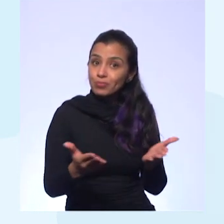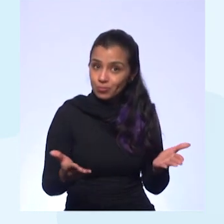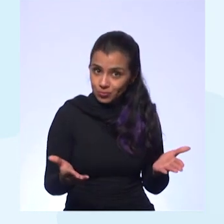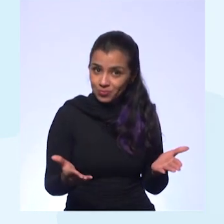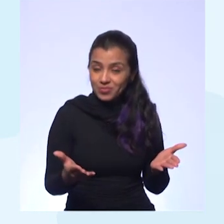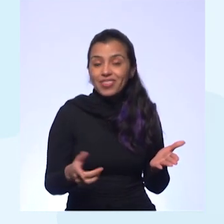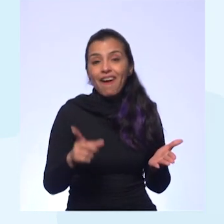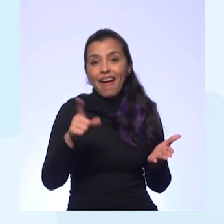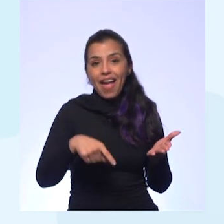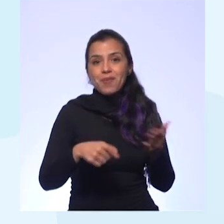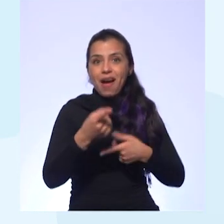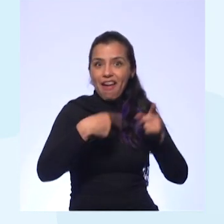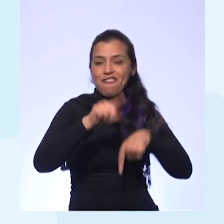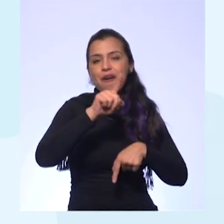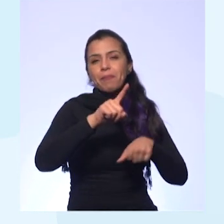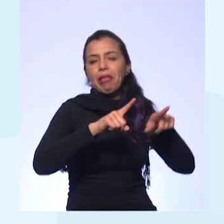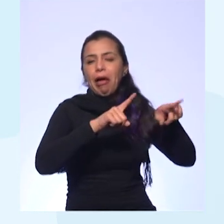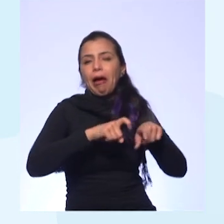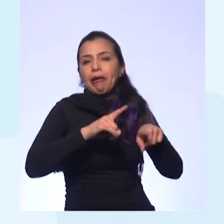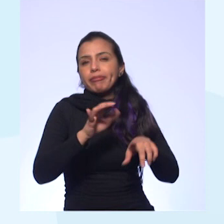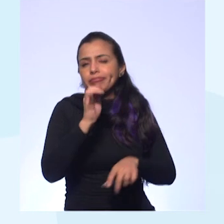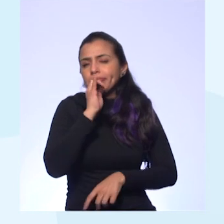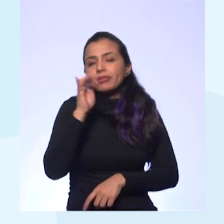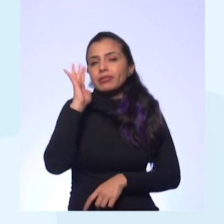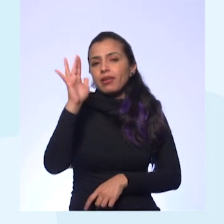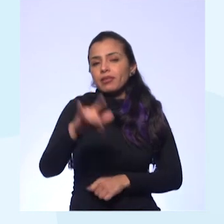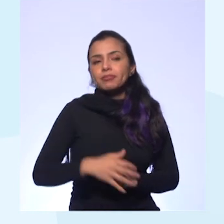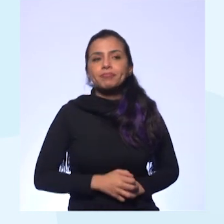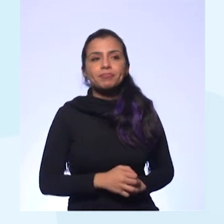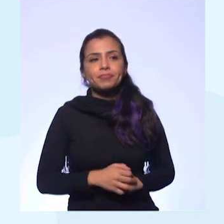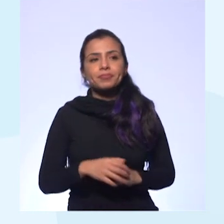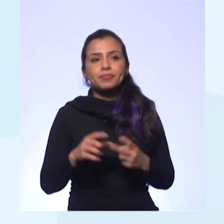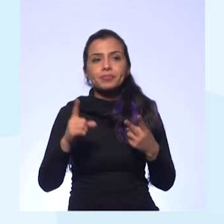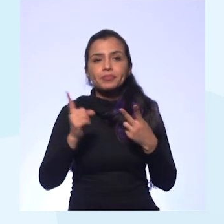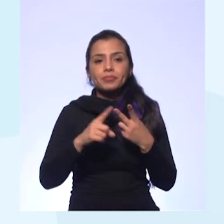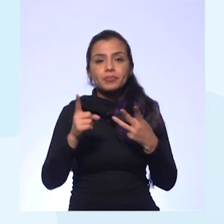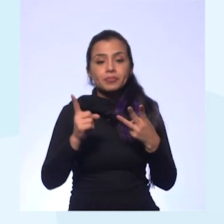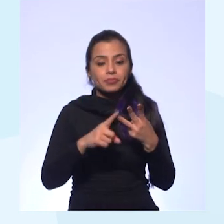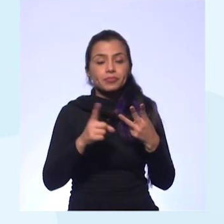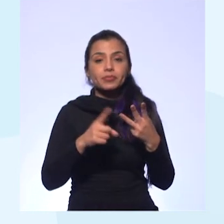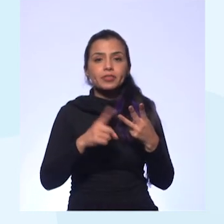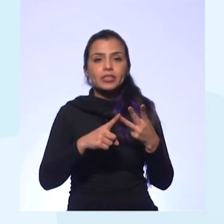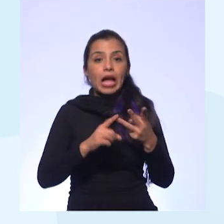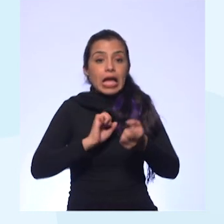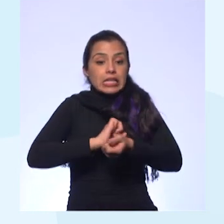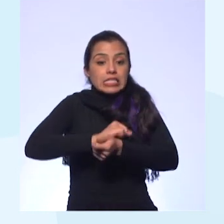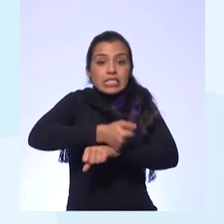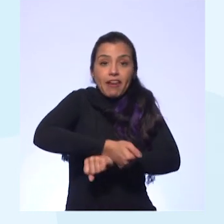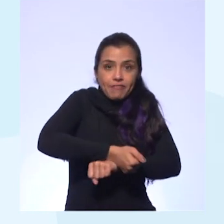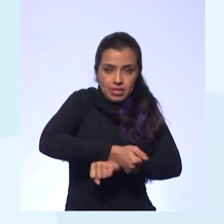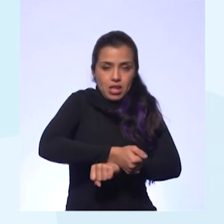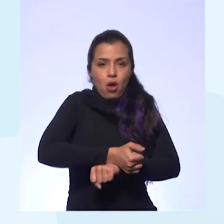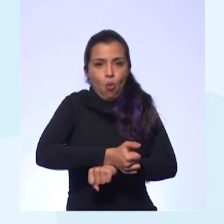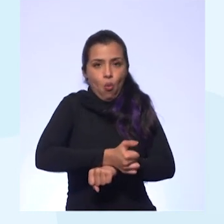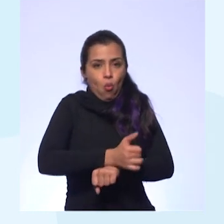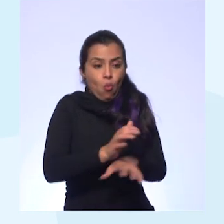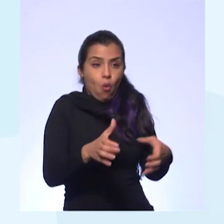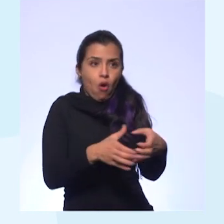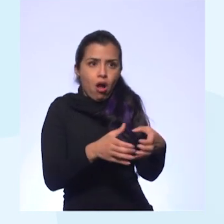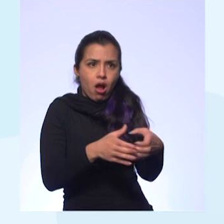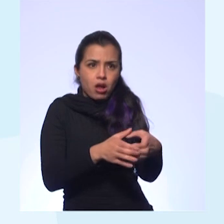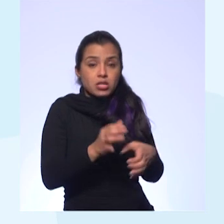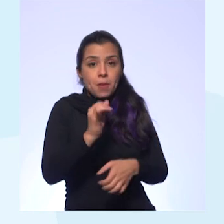uma reforma agrária, vamos dizer assim, tá? Fim da escravidão nas colônias francesas. Então, o Haiti,